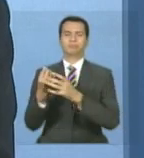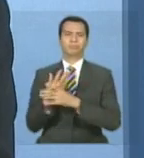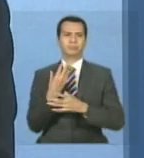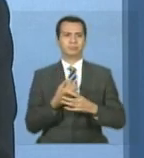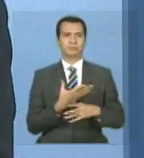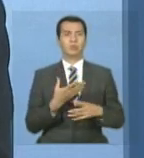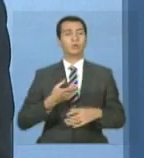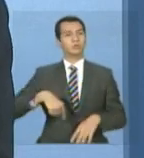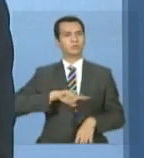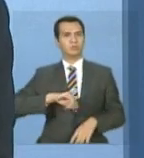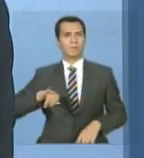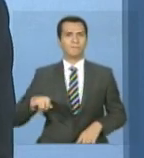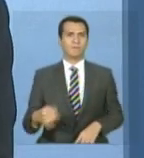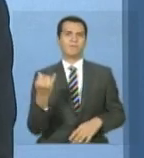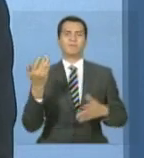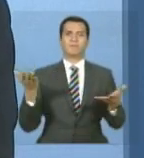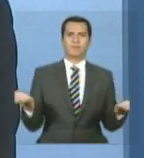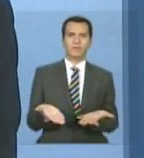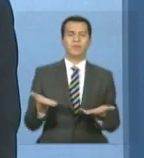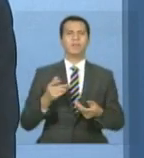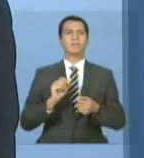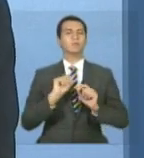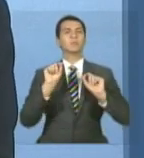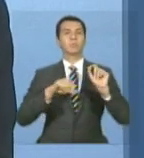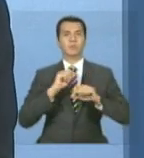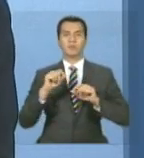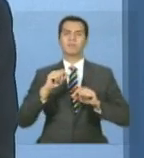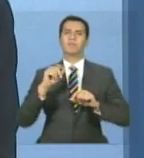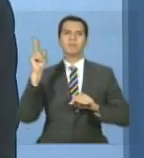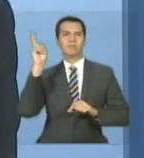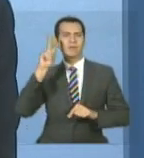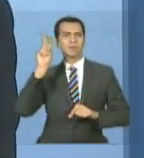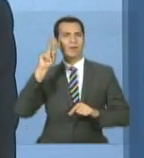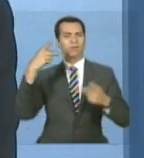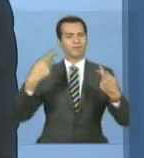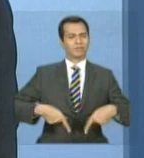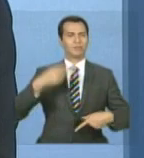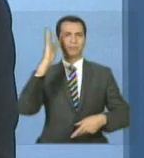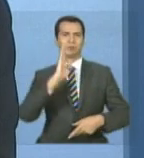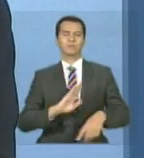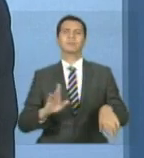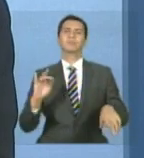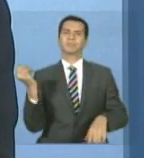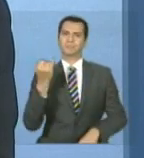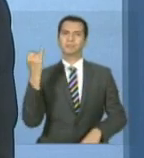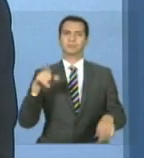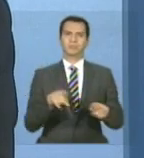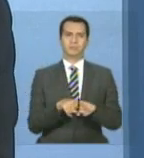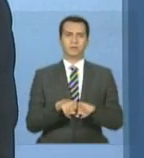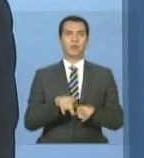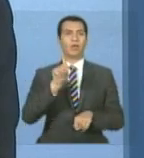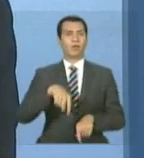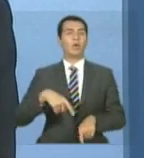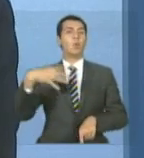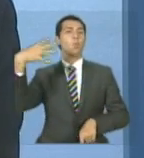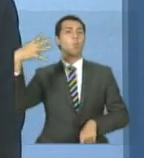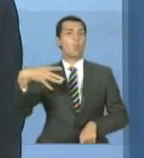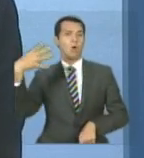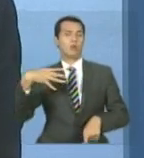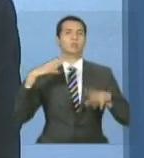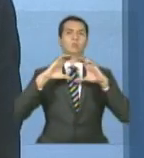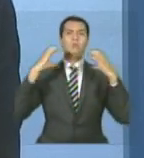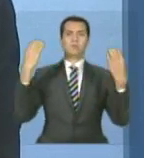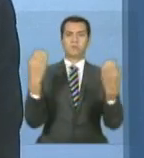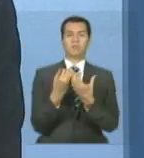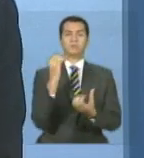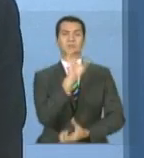este acontecimento para abordar um evento da maior importância para o Brasil. A 4ª Conferência Nacional de Segurança Alimentar